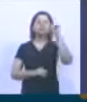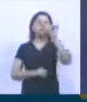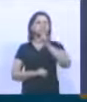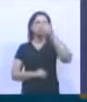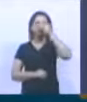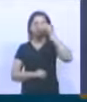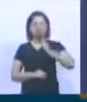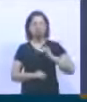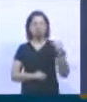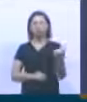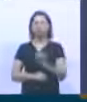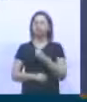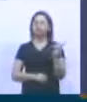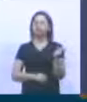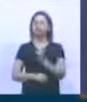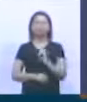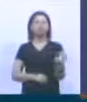abandona.